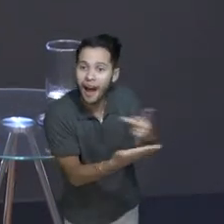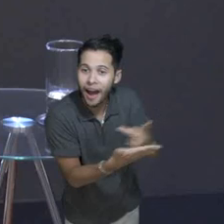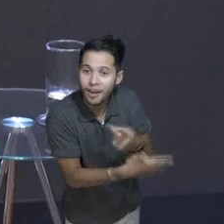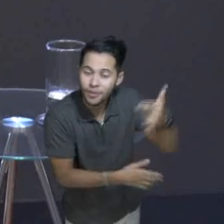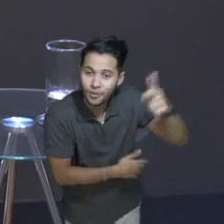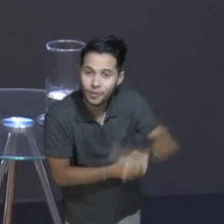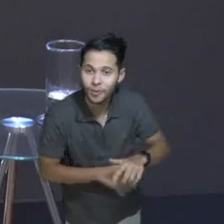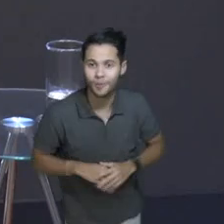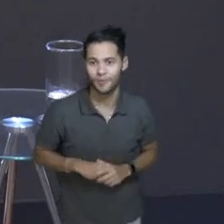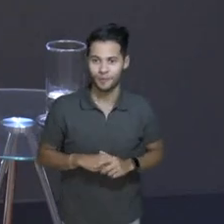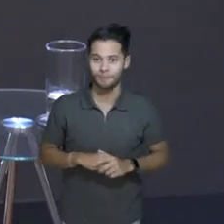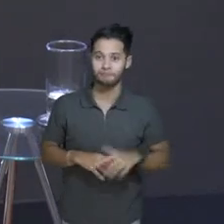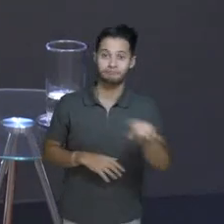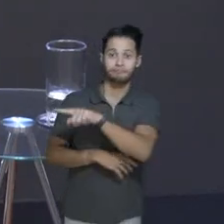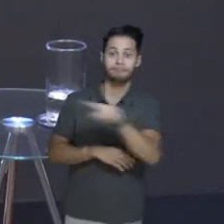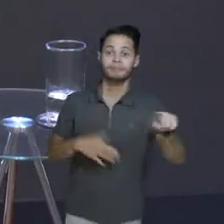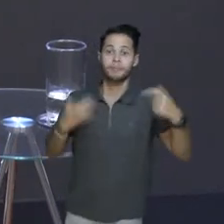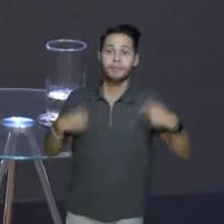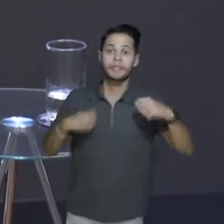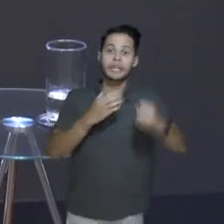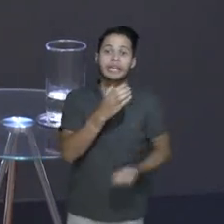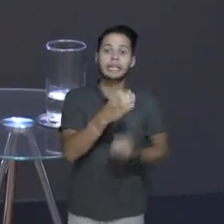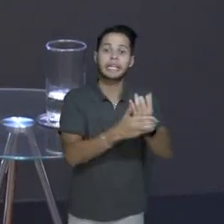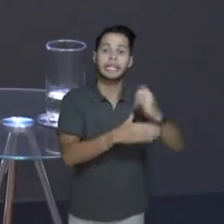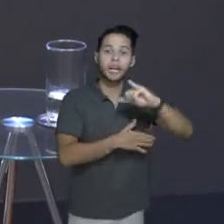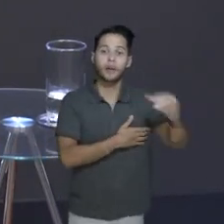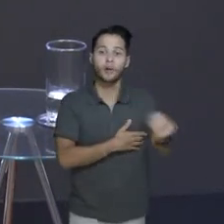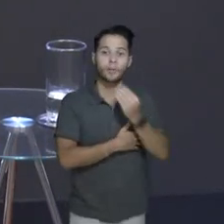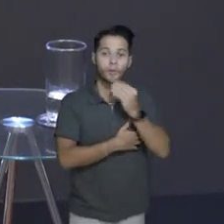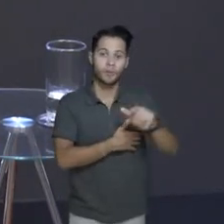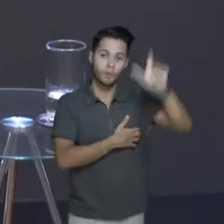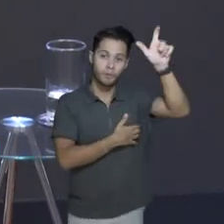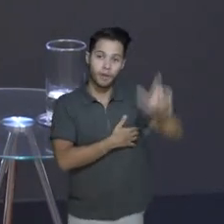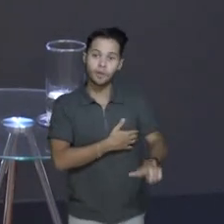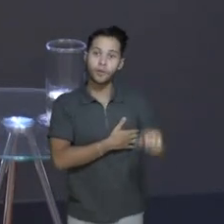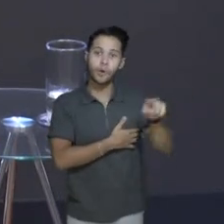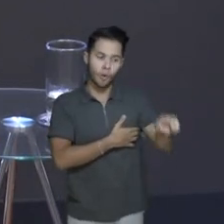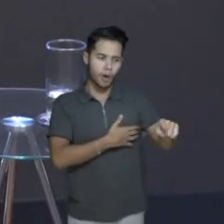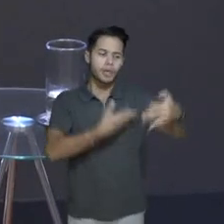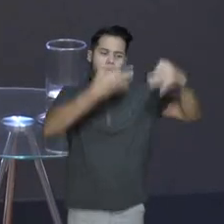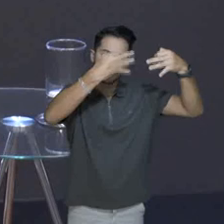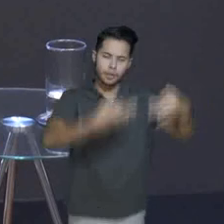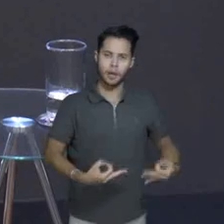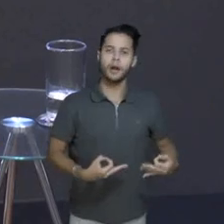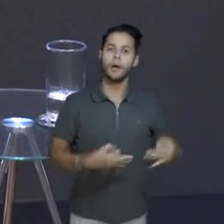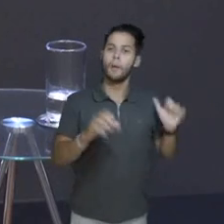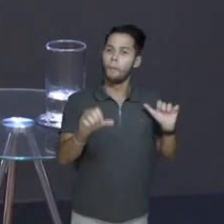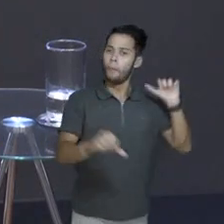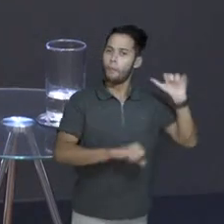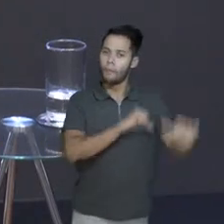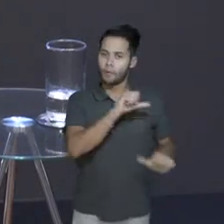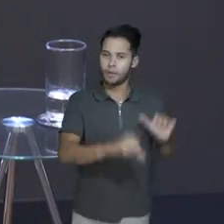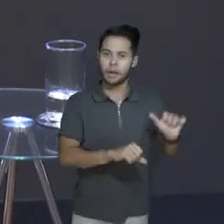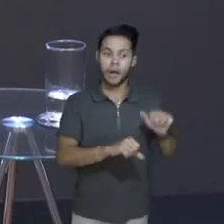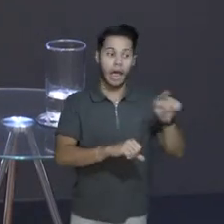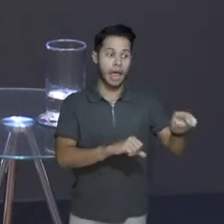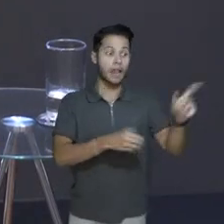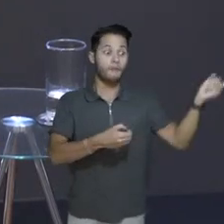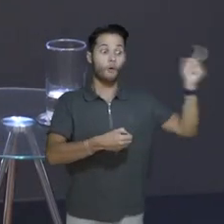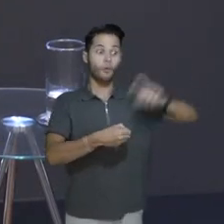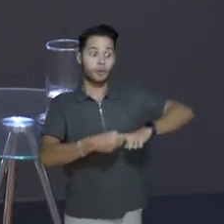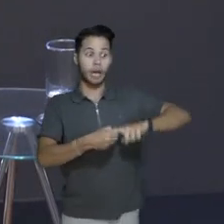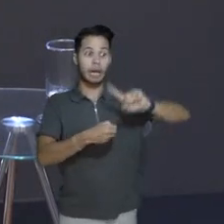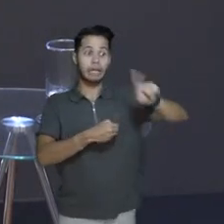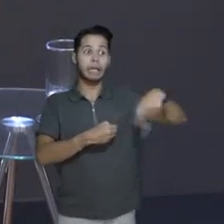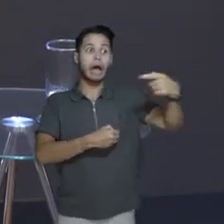incansavelmente gerar oportunidades de a pessoa ser íntegra para que ela não tenha desculpa não